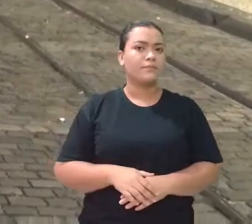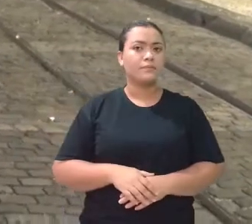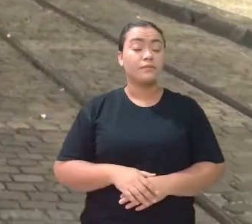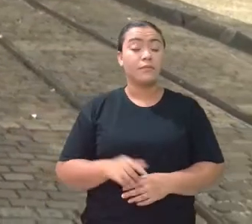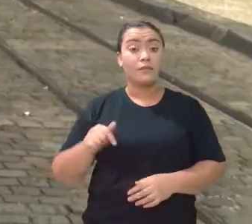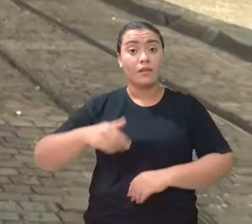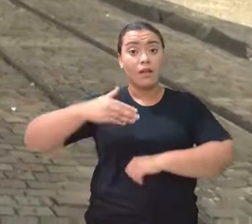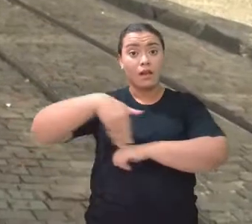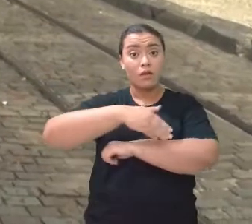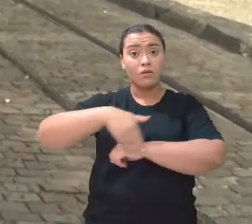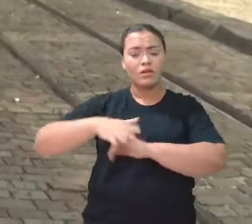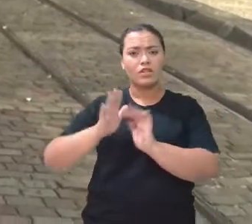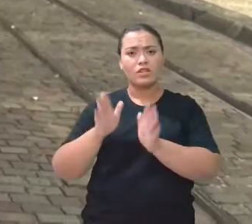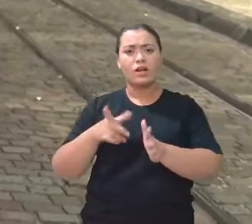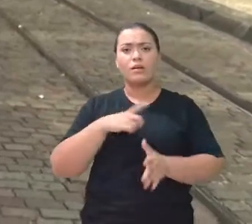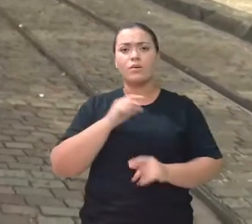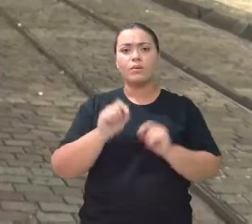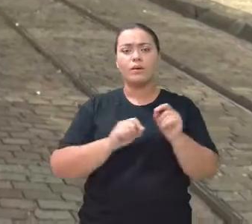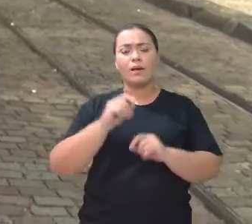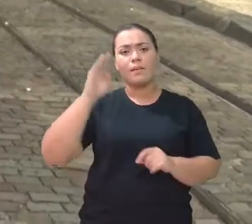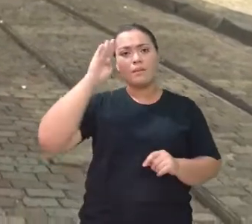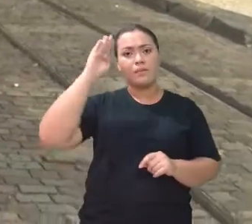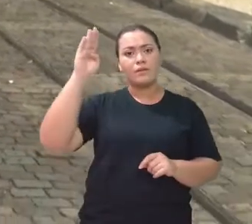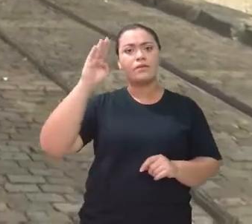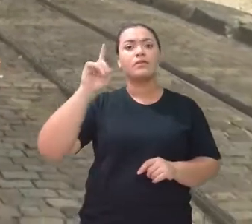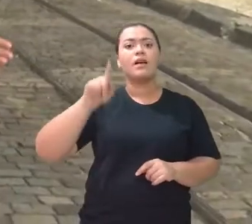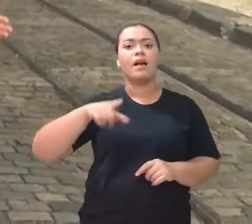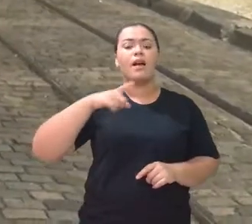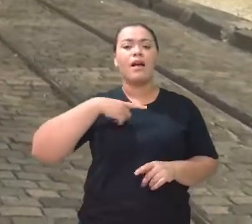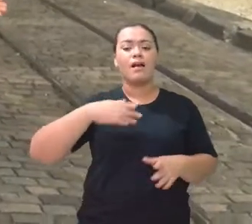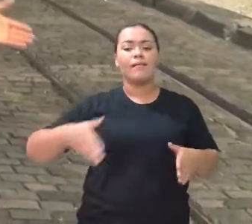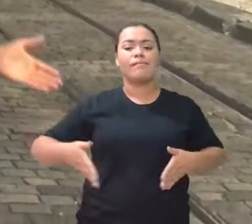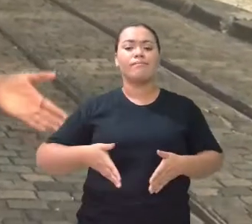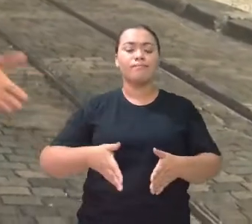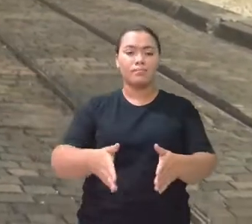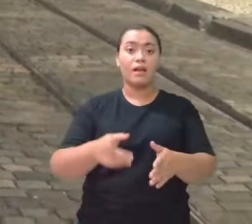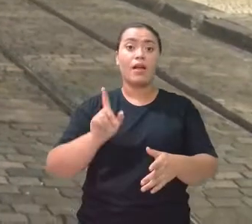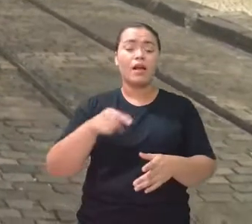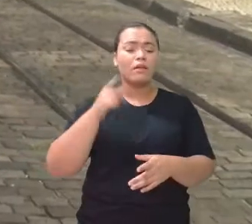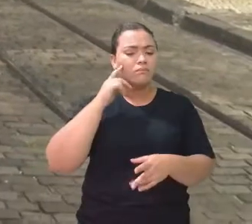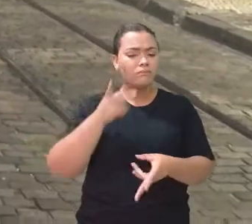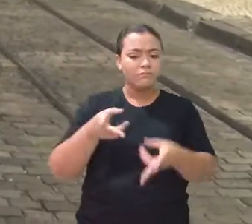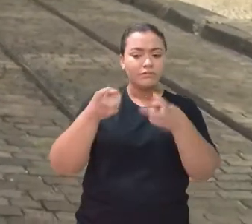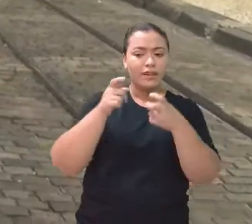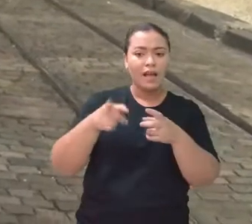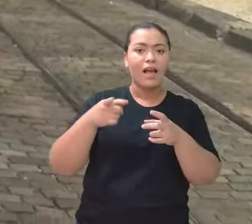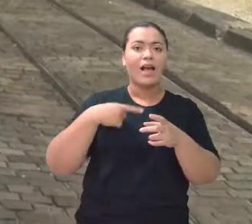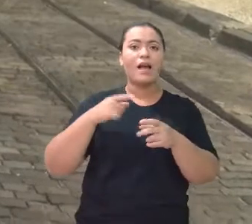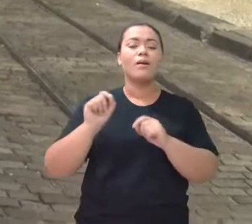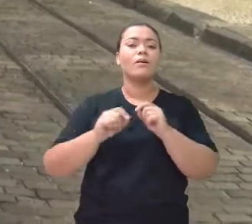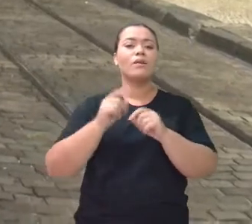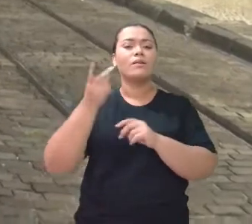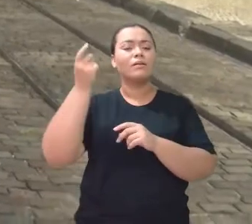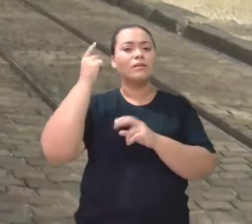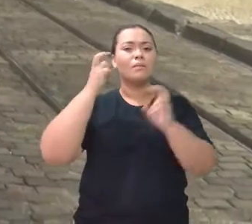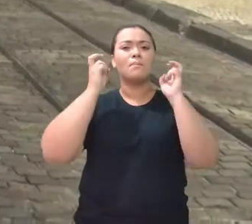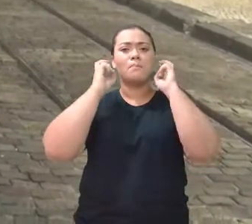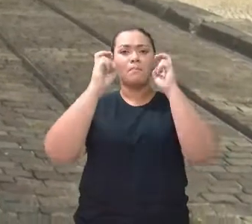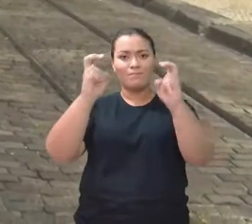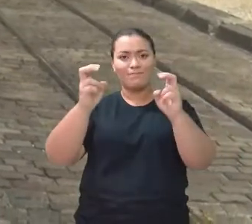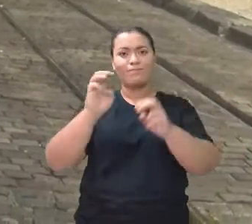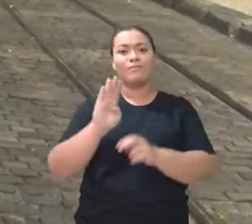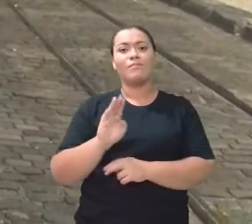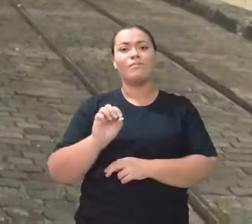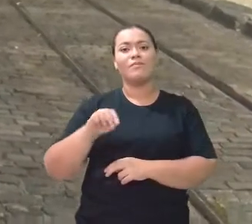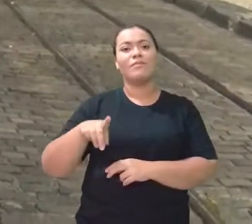já foi, né, a principal estrada, né? A gente consegue ver ainda os trilhos do bonde, né? Então, ao